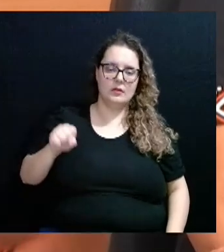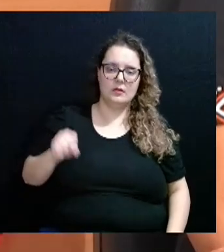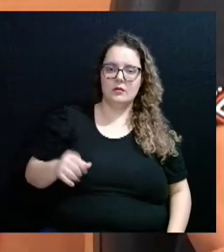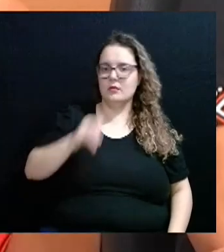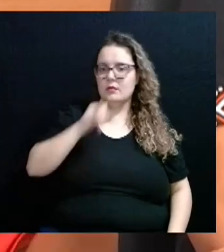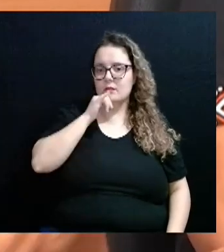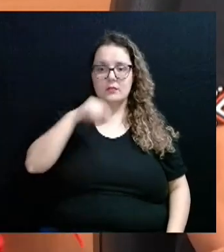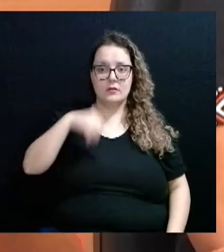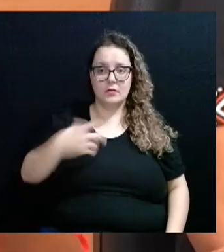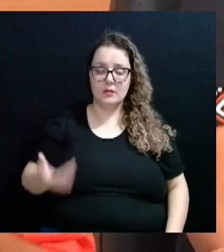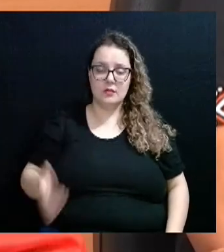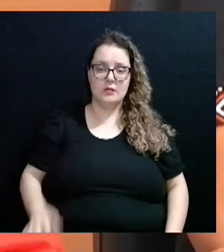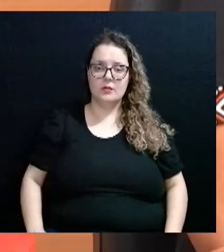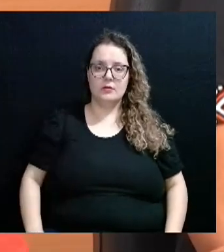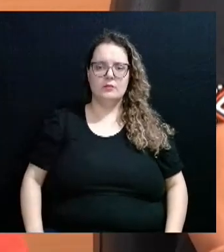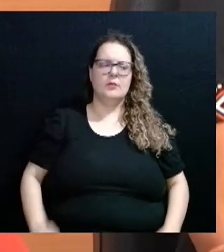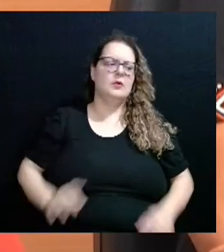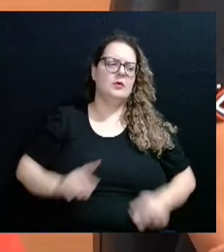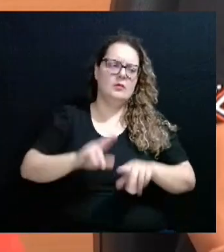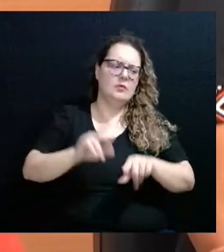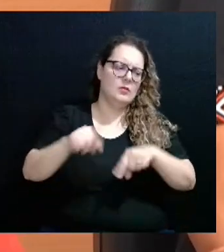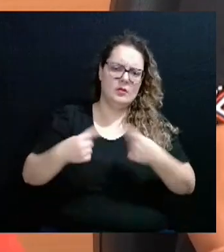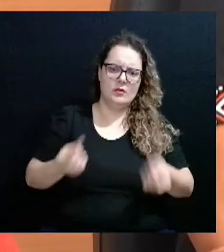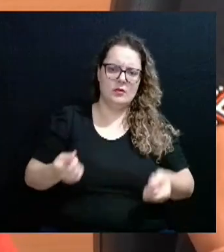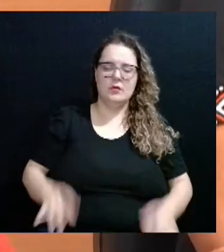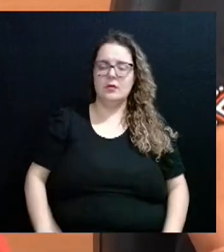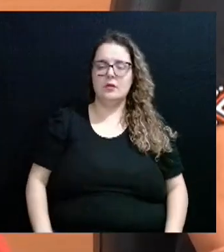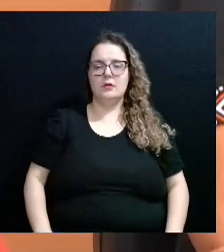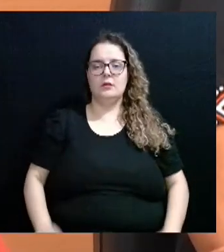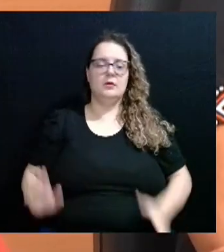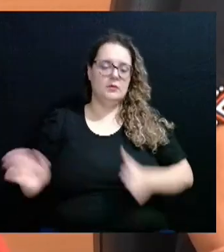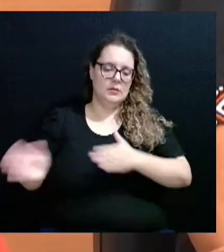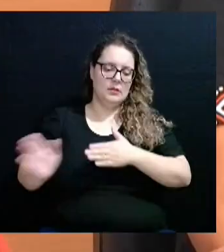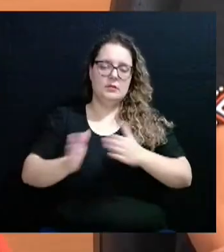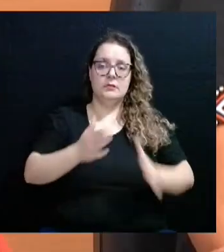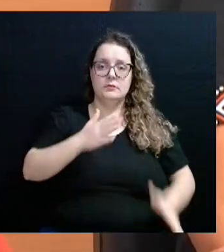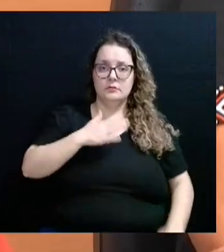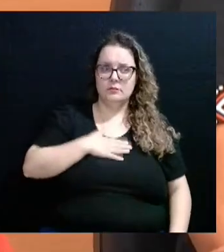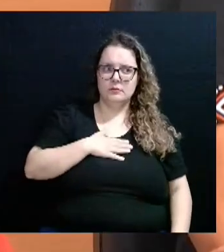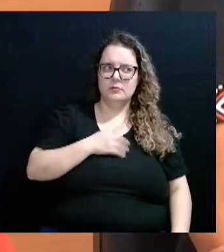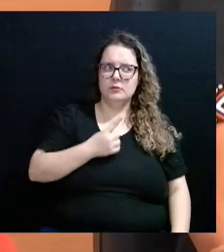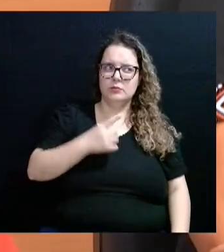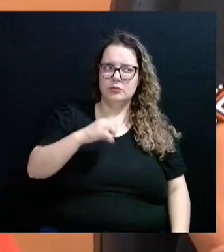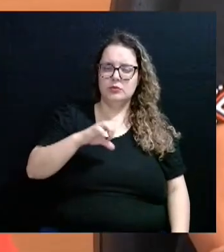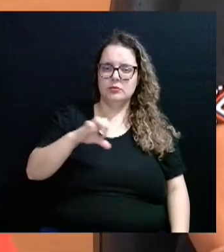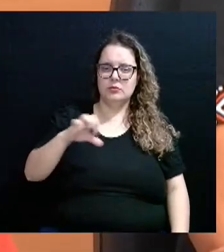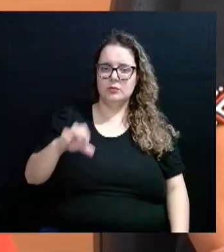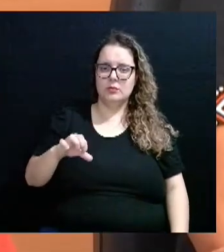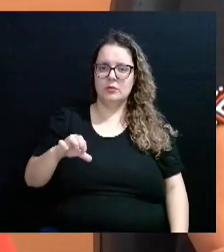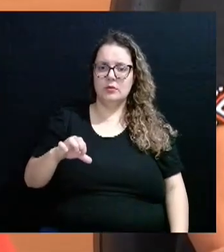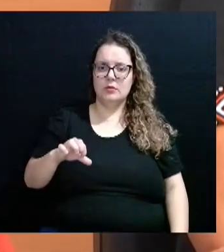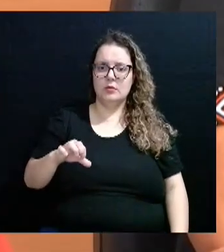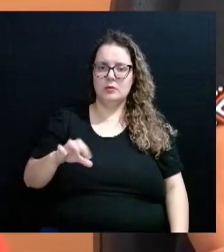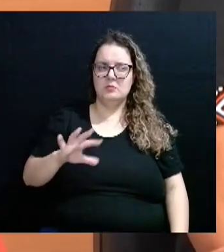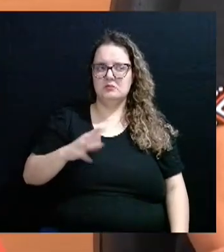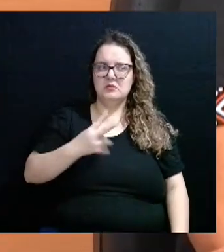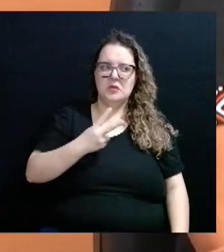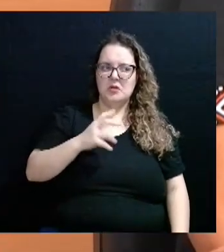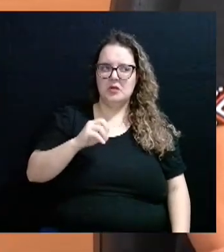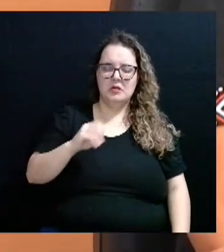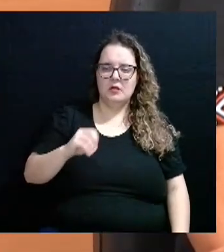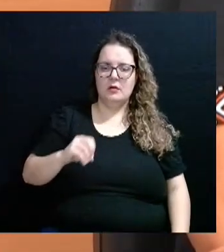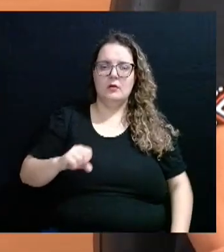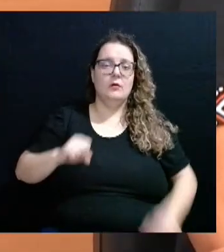e tantos outros que se seguiram, né, que até para mim o ano de 1999 foi o ápice, 99, 2000 foi o ápice de tudo, né,